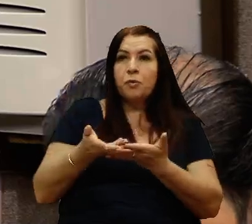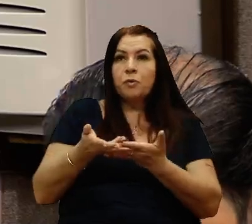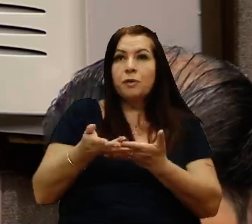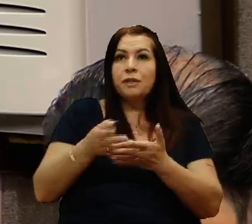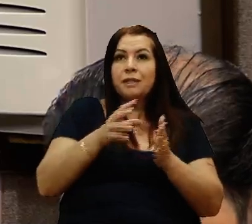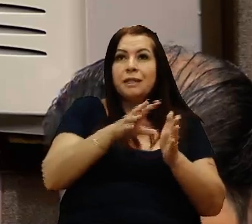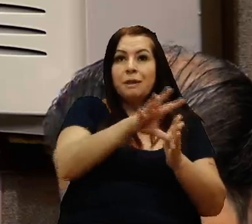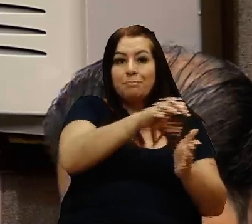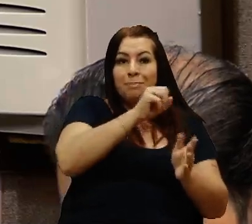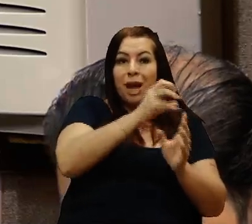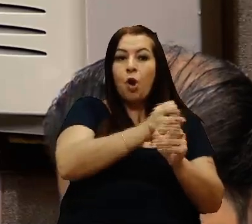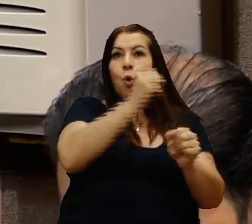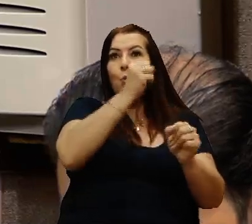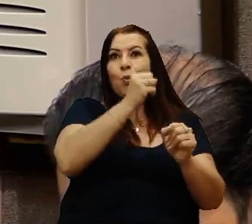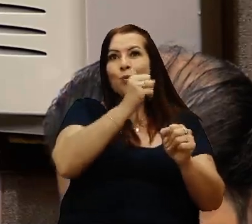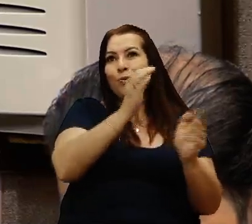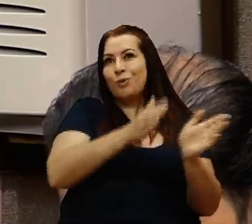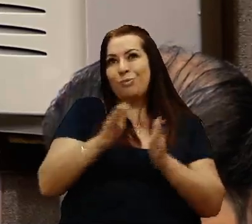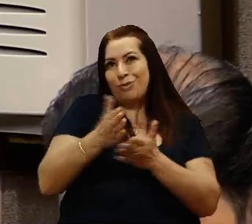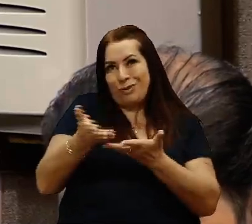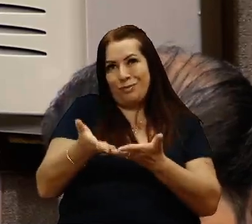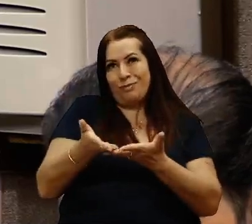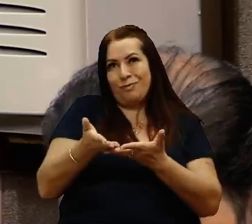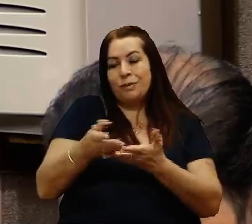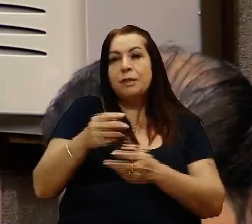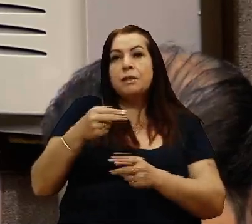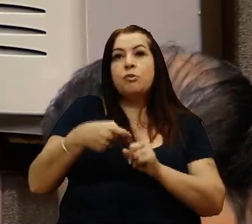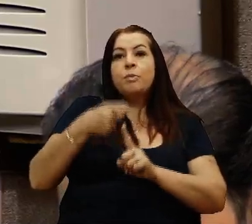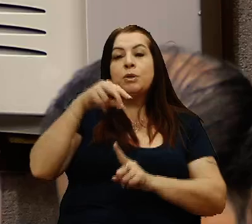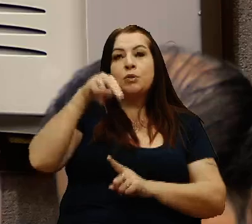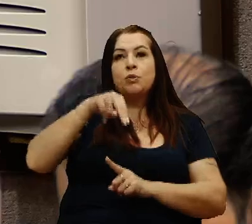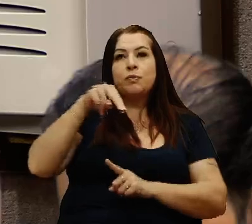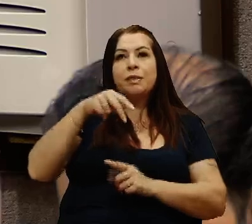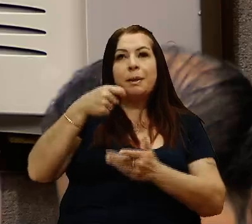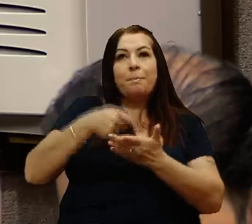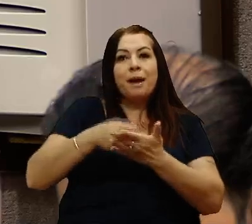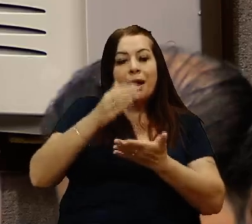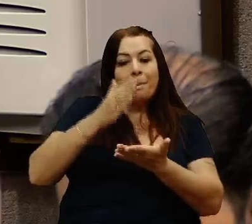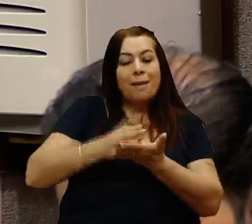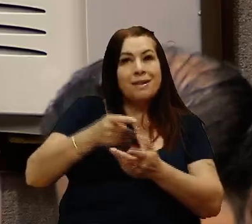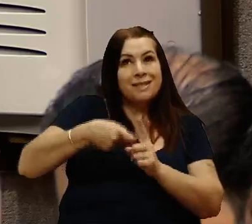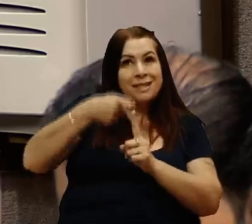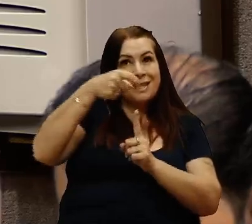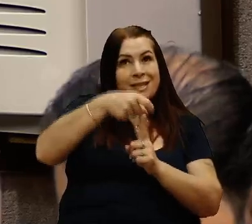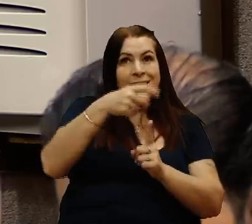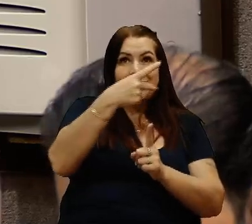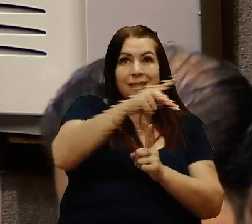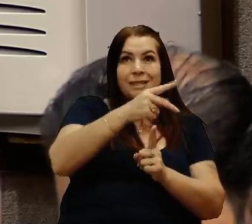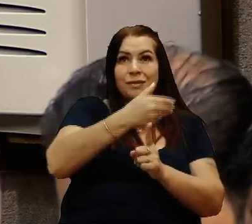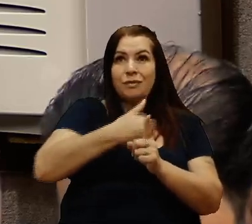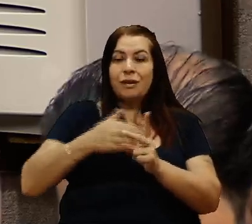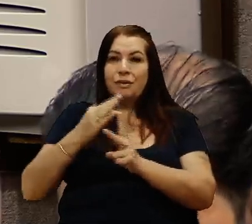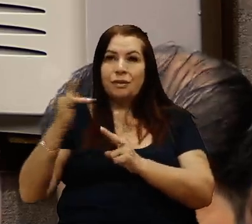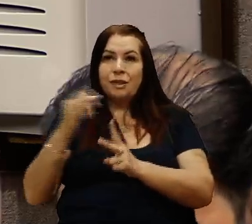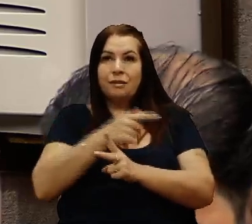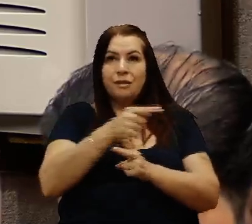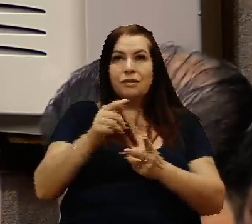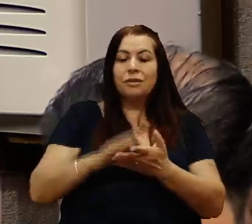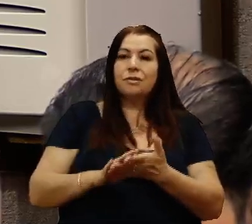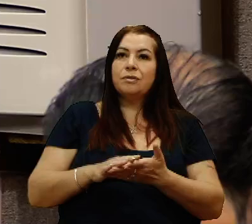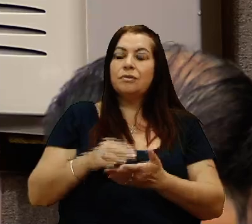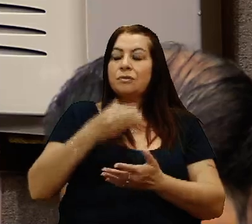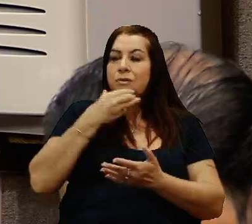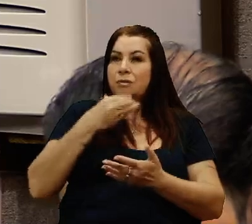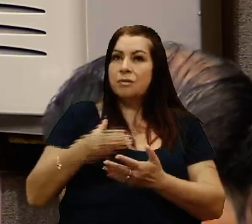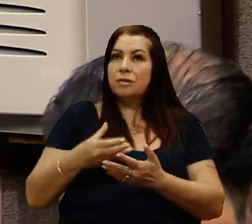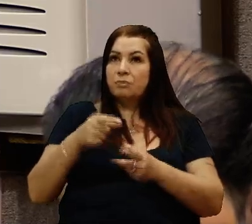da produção. E em novembro, eles tiveram que pagar uma parcela a deles e a do governo federal. E agora em dezembro, no início do mês, estão